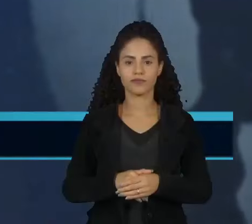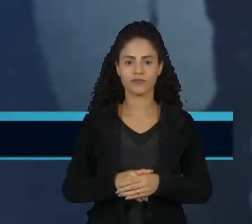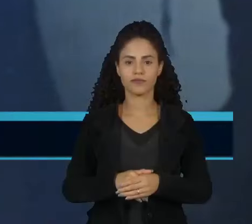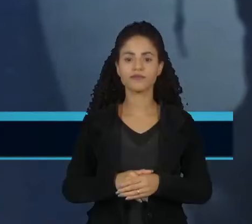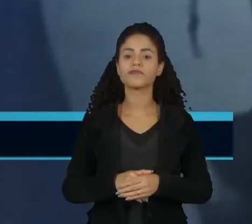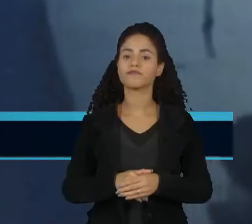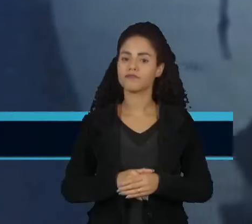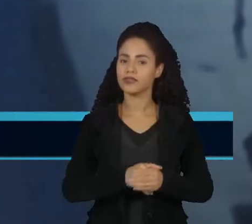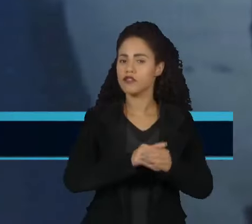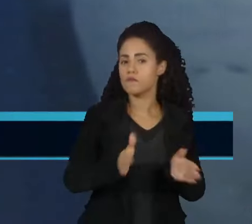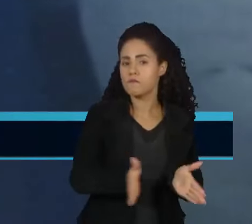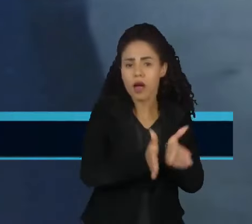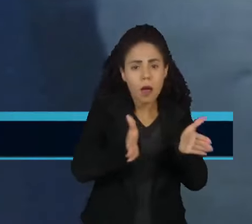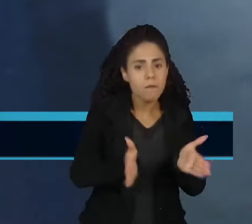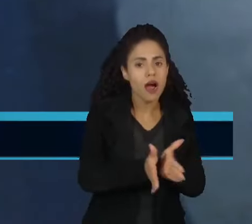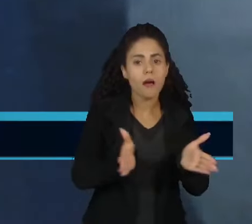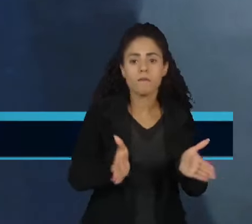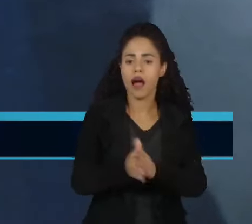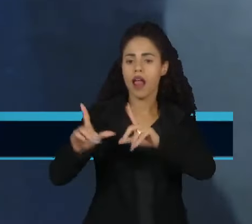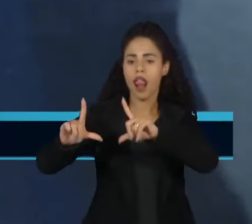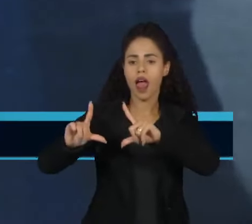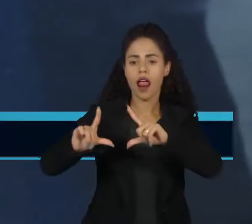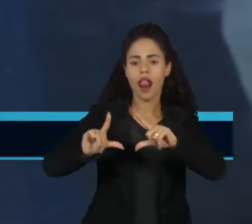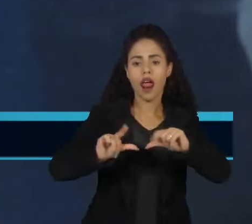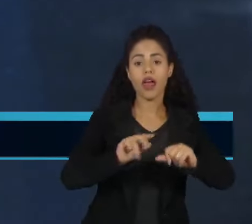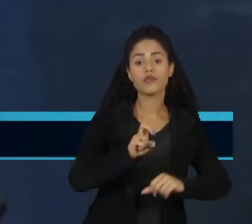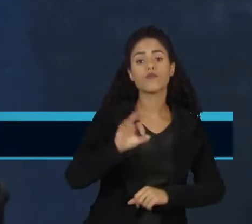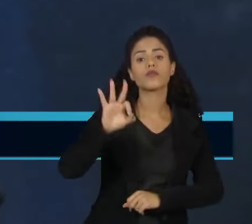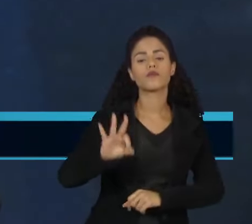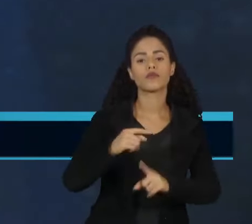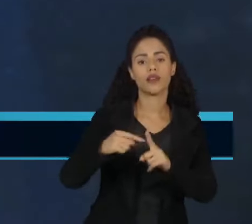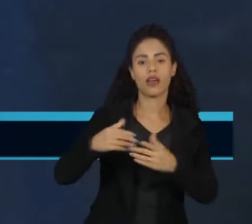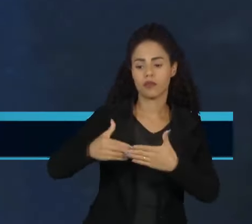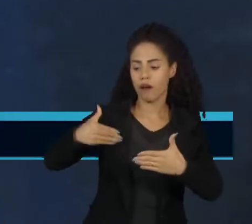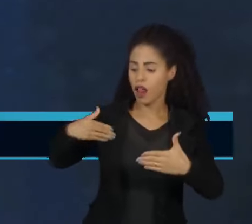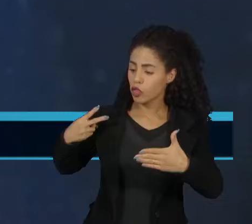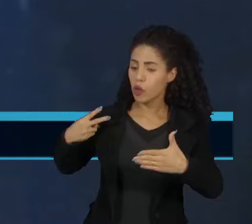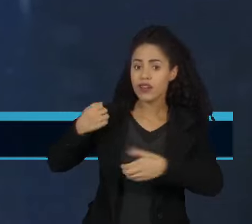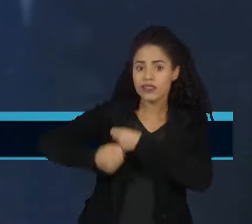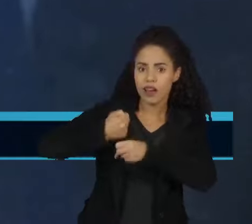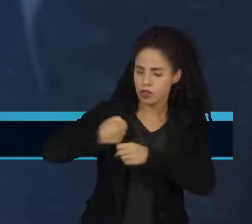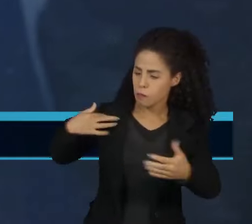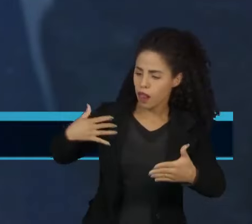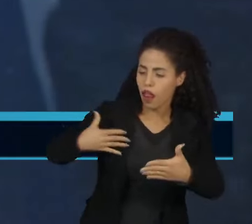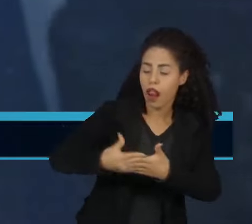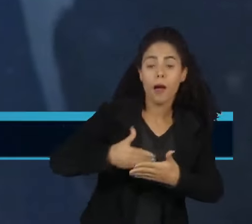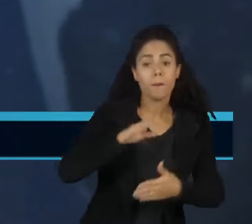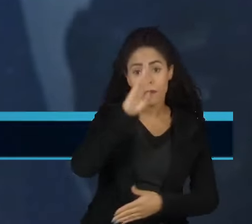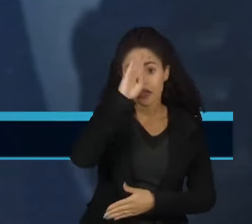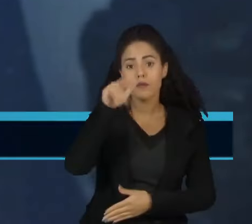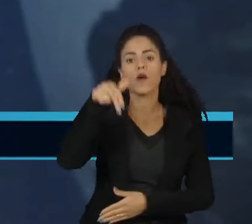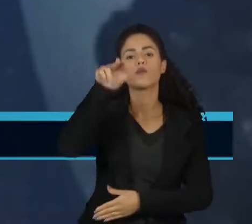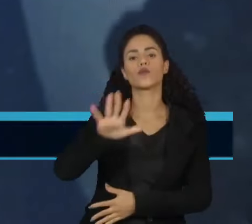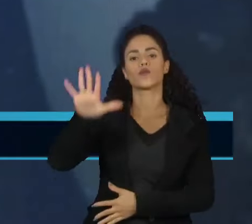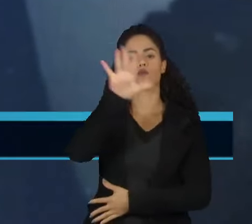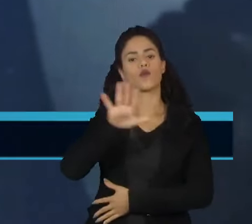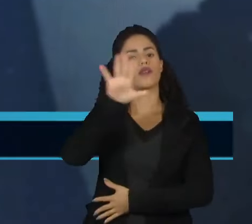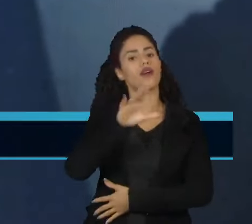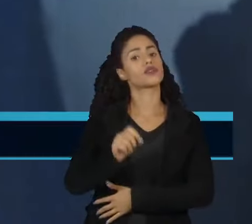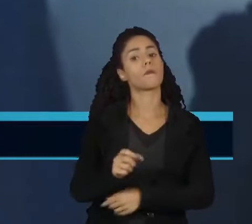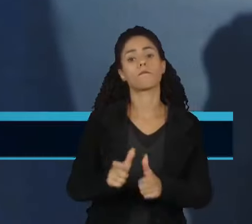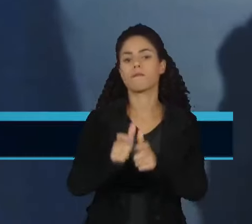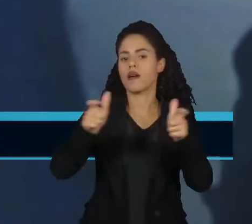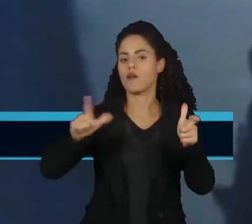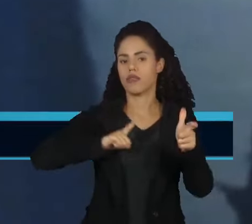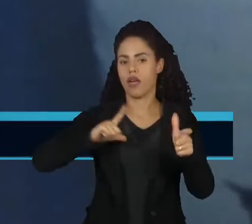A extrema pobreza recuou pela metade no Brasil nos últimos 2 anos, principalmente no Nordeste, que concentra a maior parcela de pobres